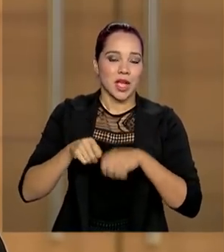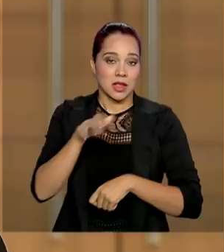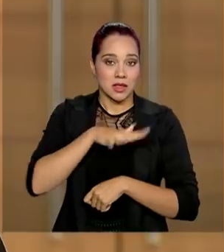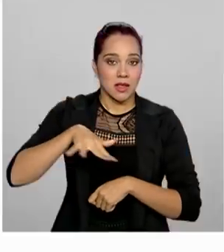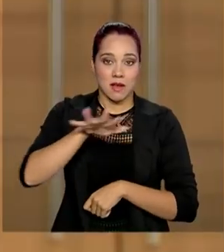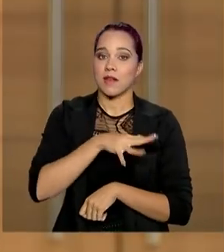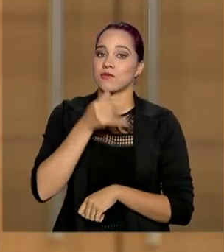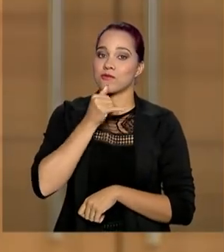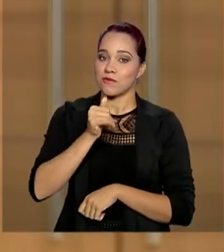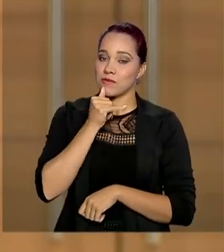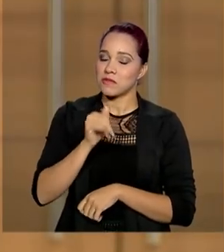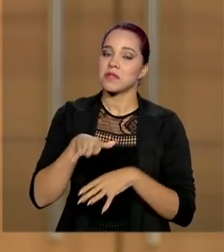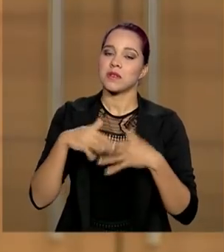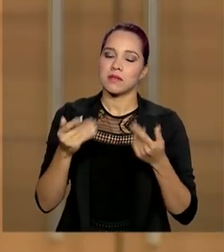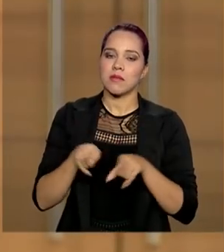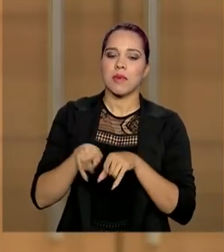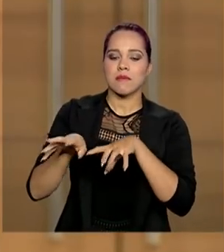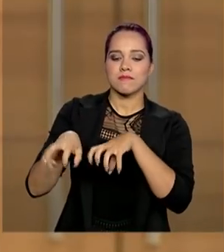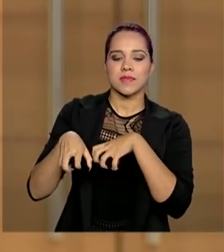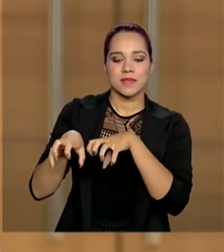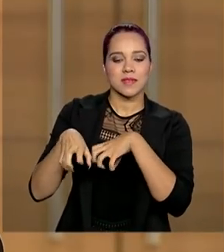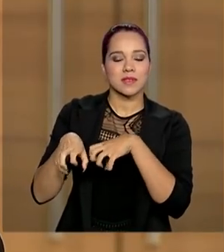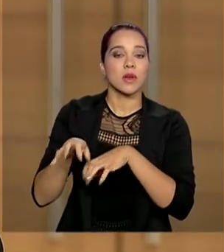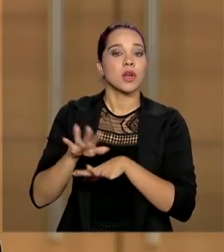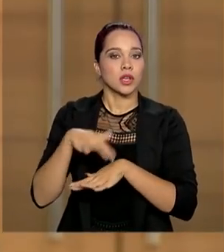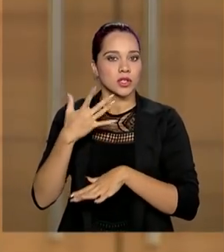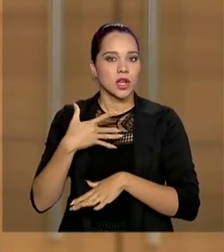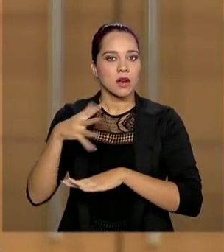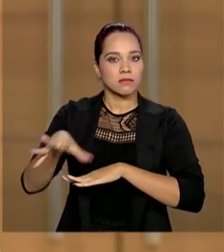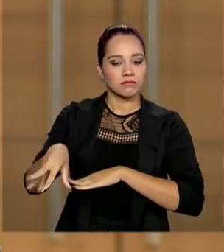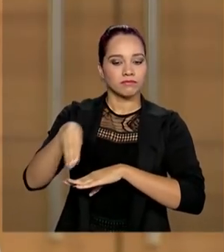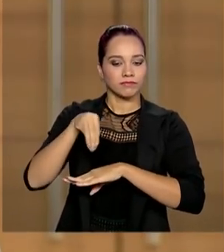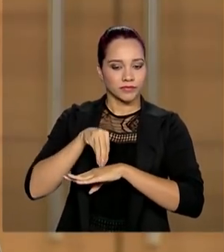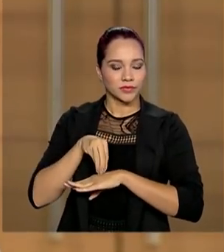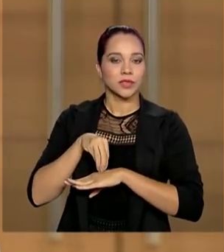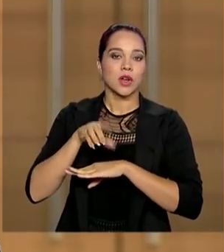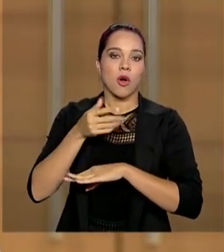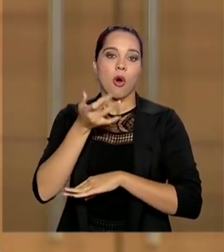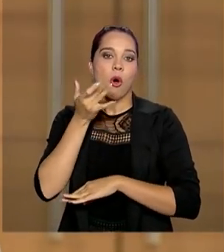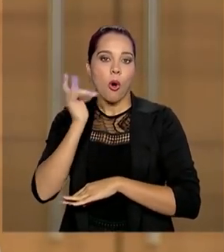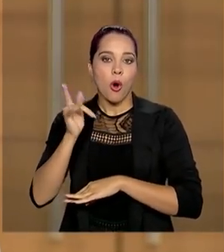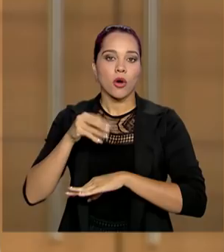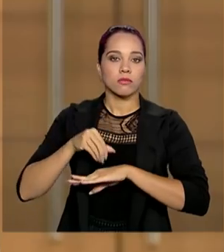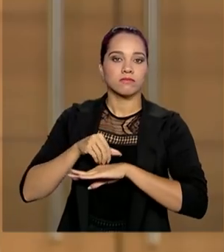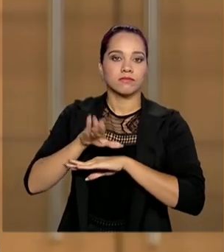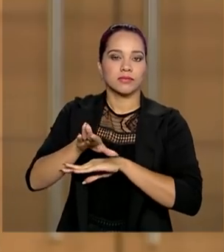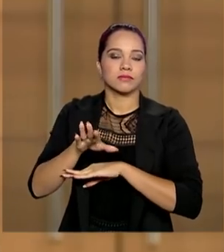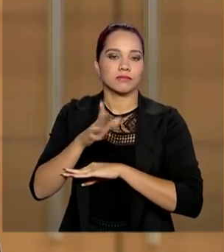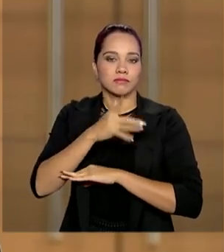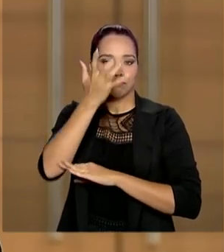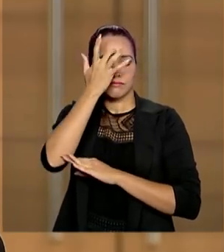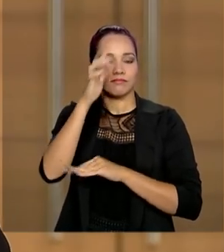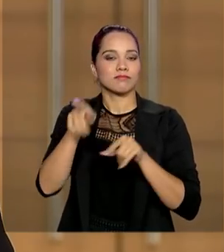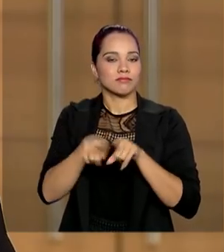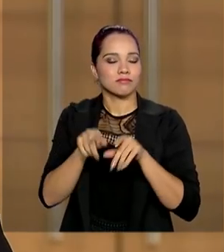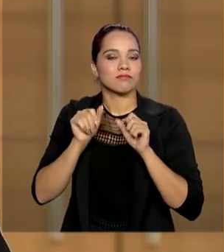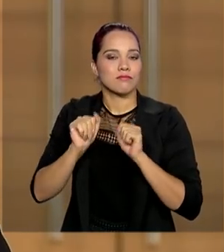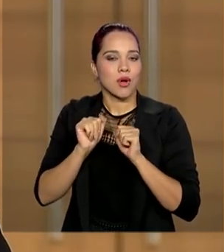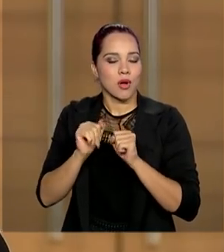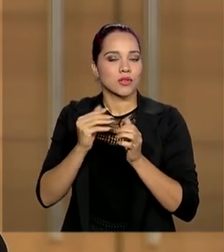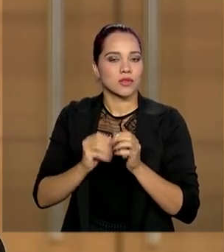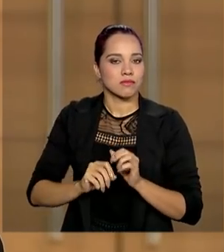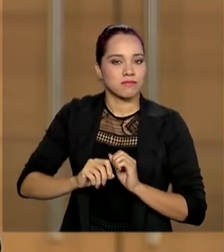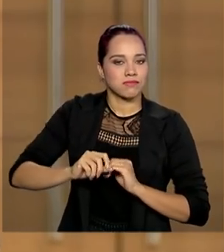de energia ea mineração que nós já exportamos principalmente ouro aqui pra índia e podemos aumentar muito